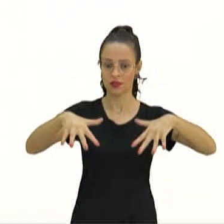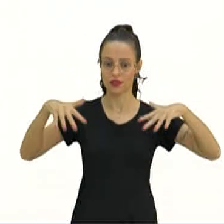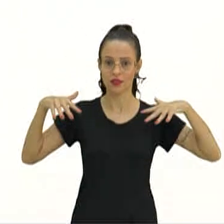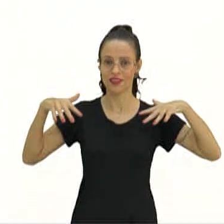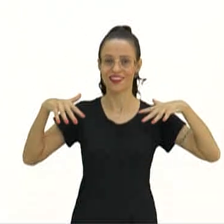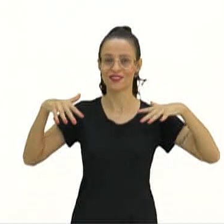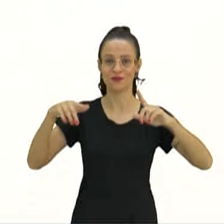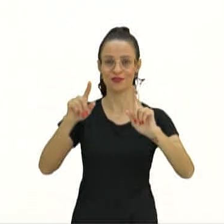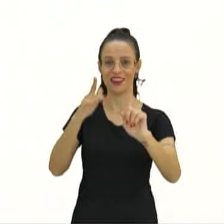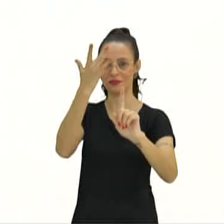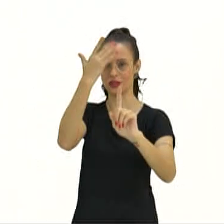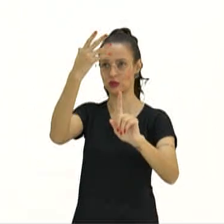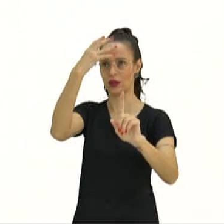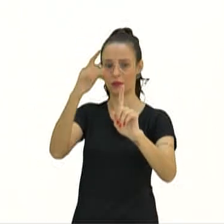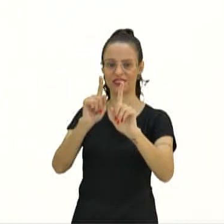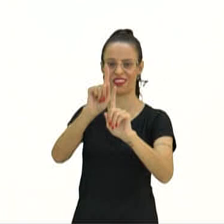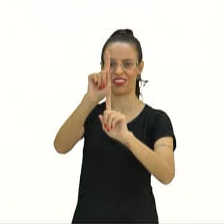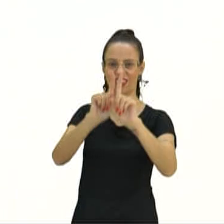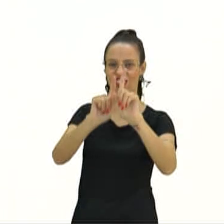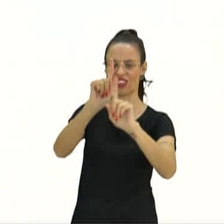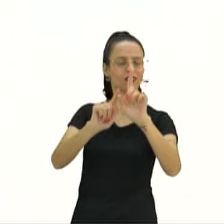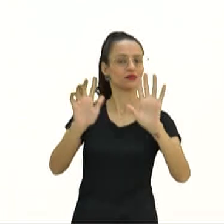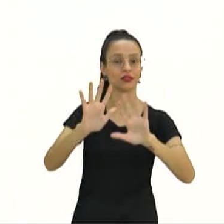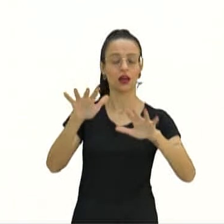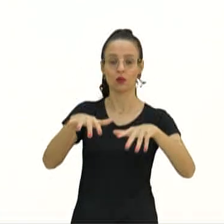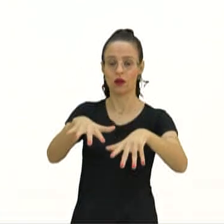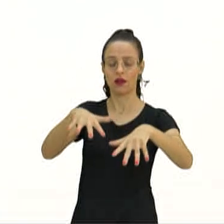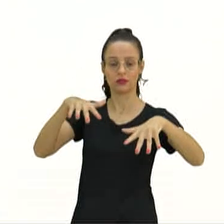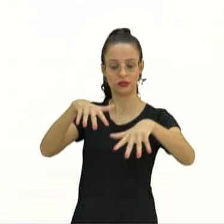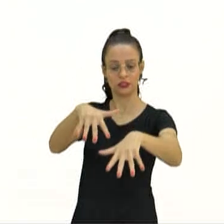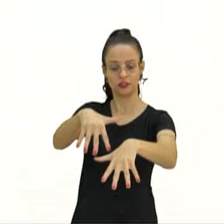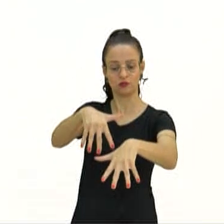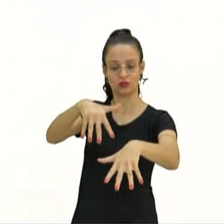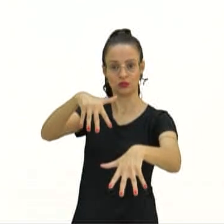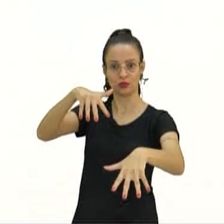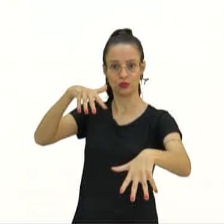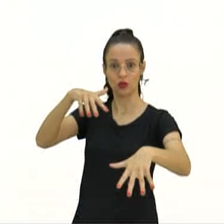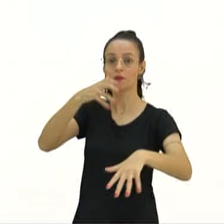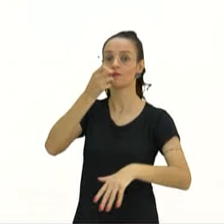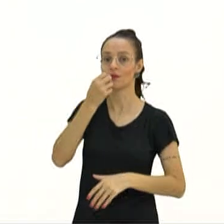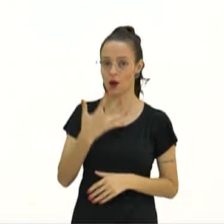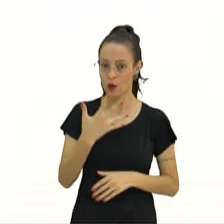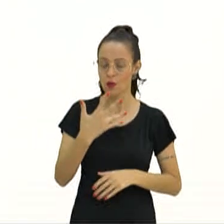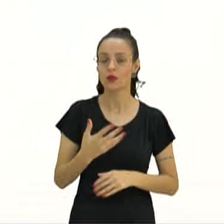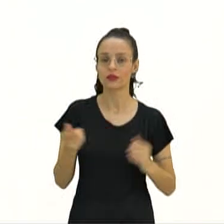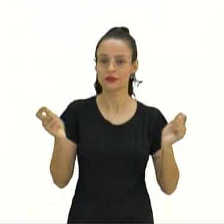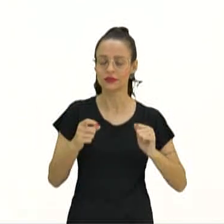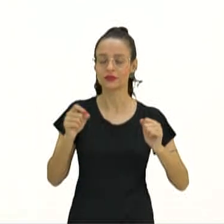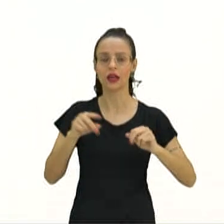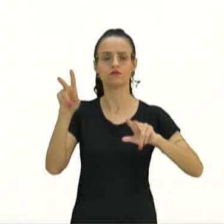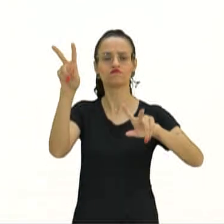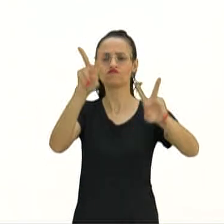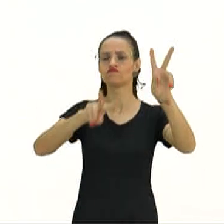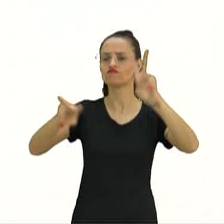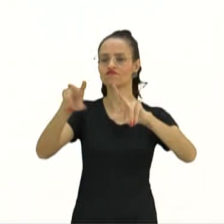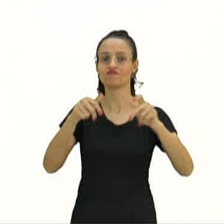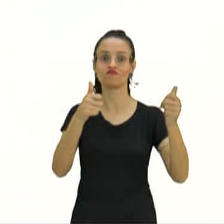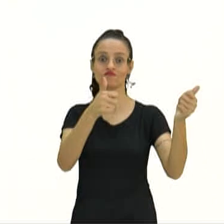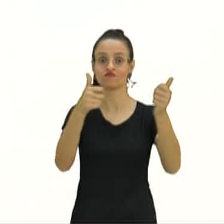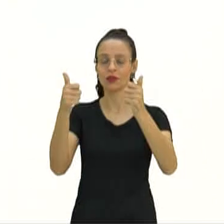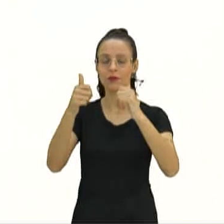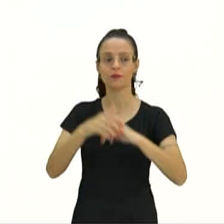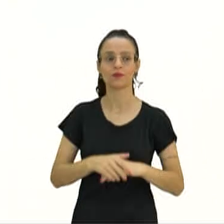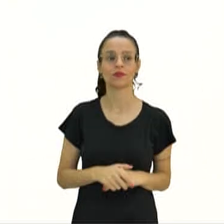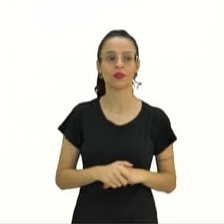fica uma cabeça na frente da outra, né? Então fica nessa inclinação diagonal, onde todo mundo consegue observar o